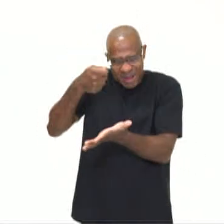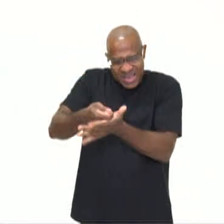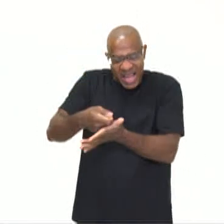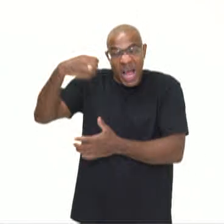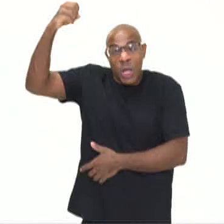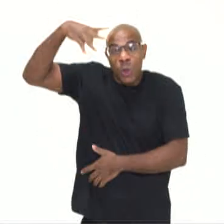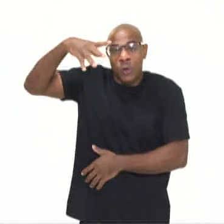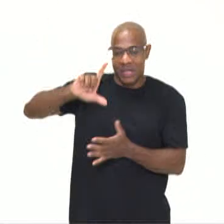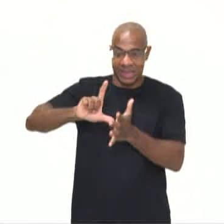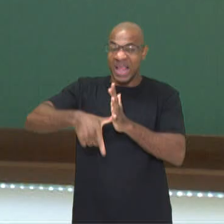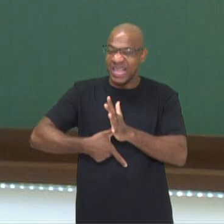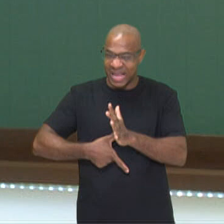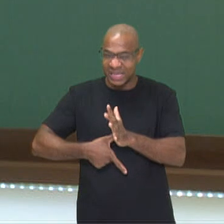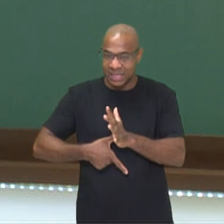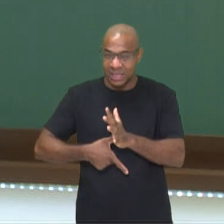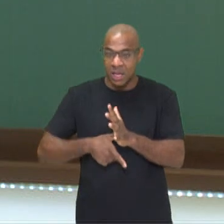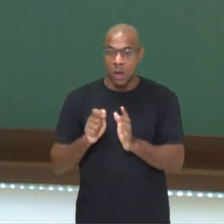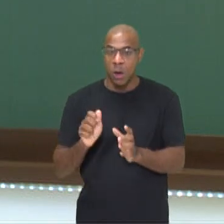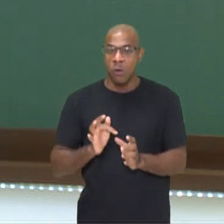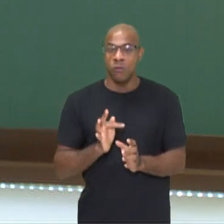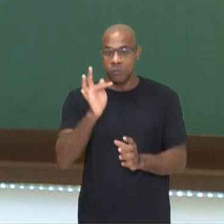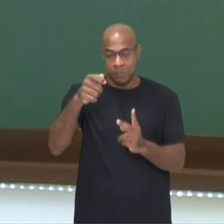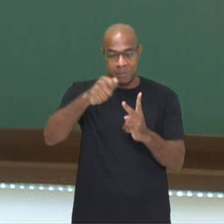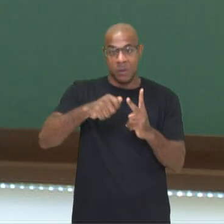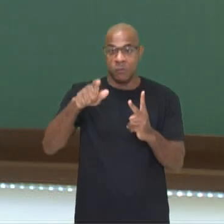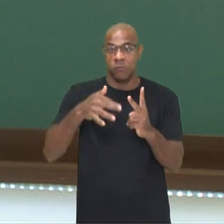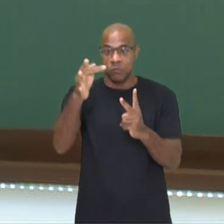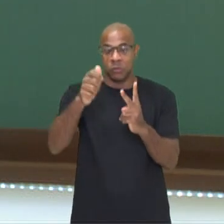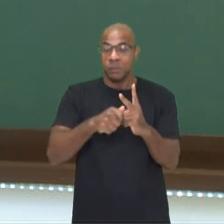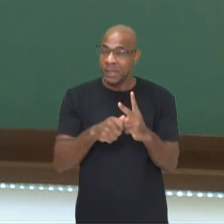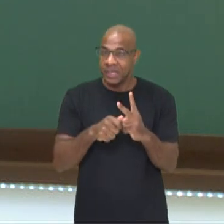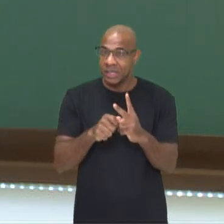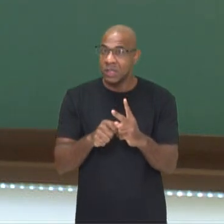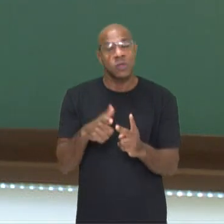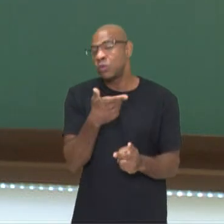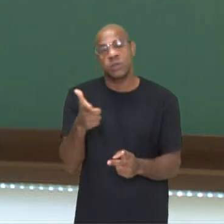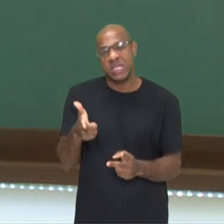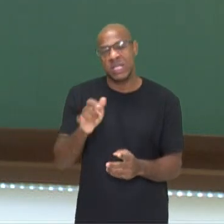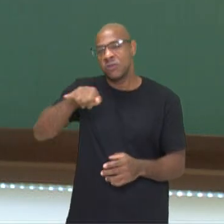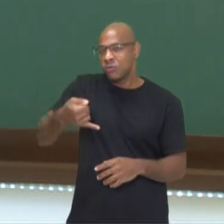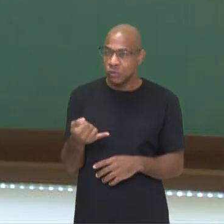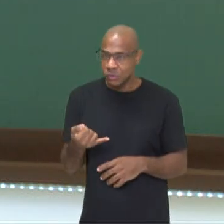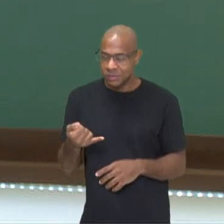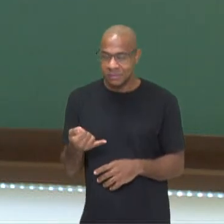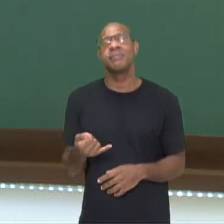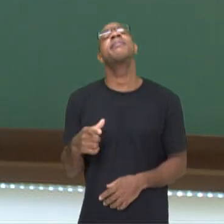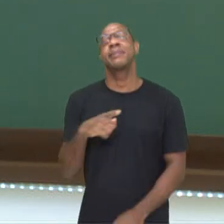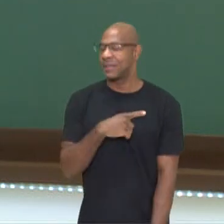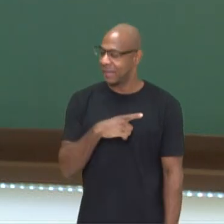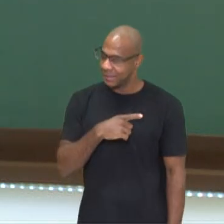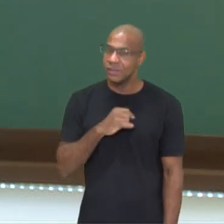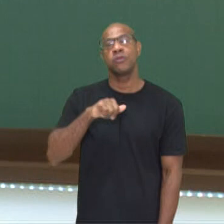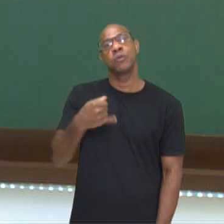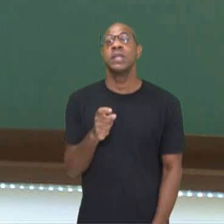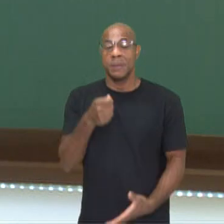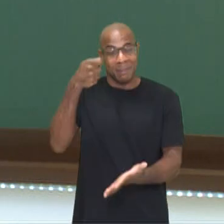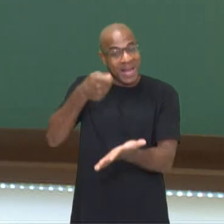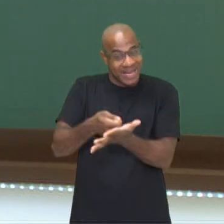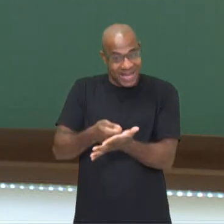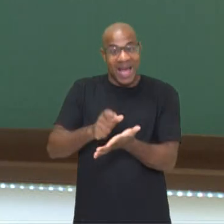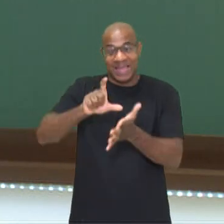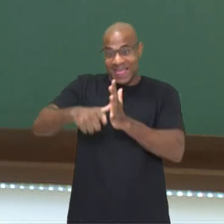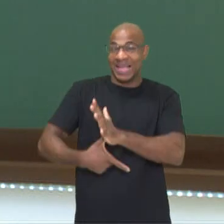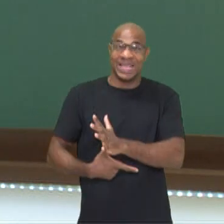cobrança de juros. Tem cobrança de juros, sim, certo? Há cobrança de juros. Em qualquer operação, se você não